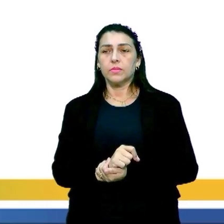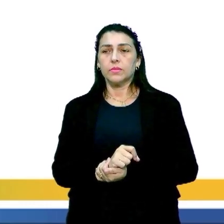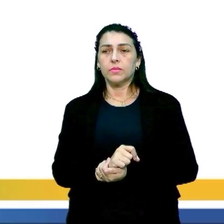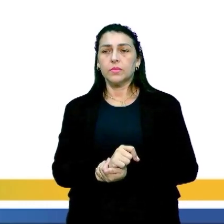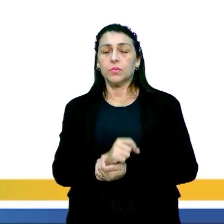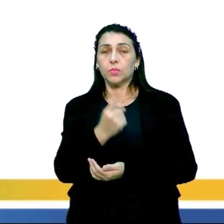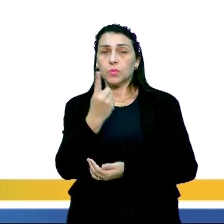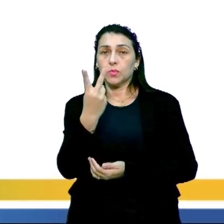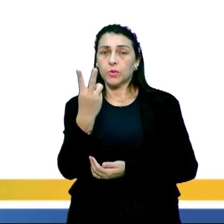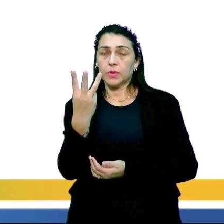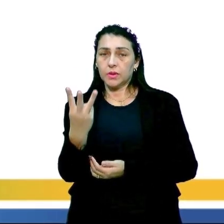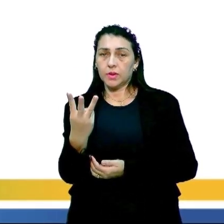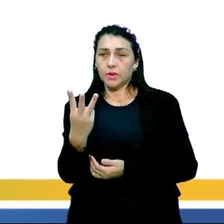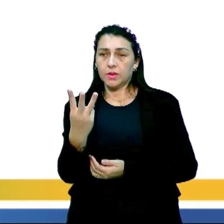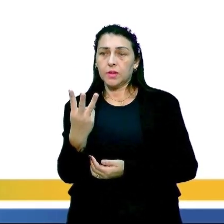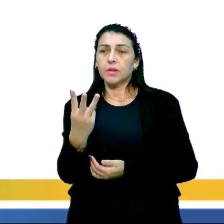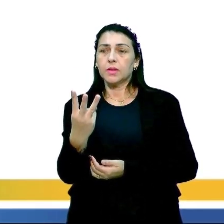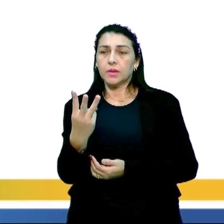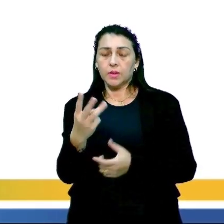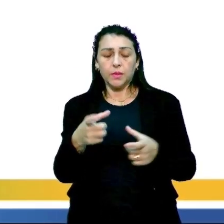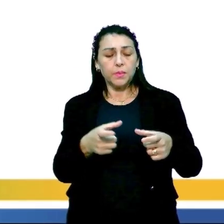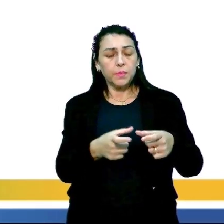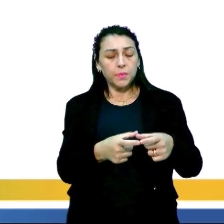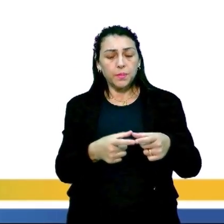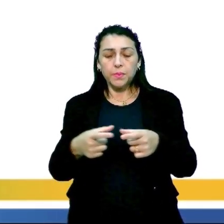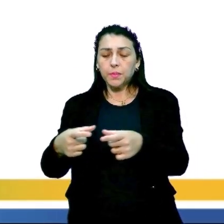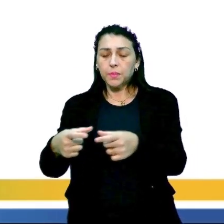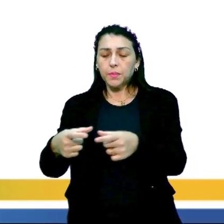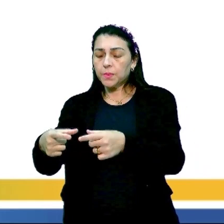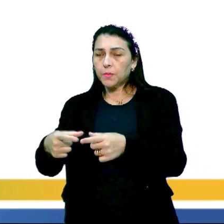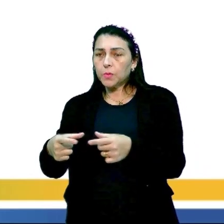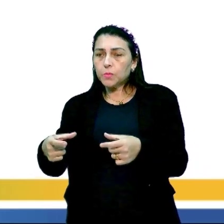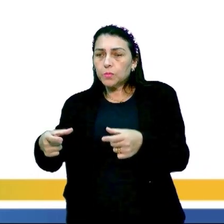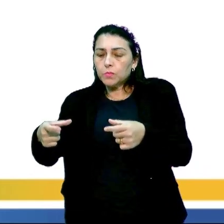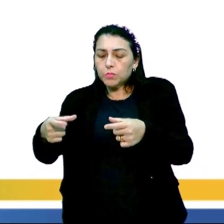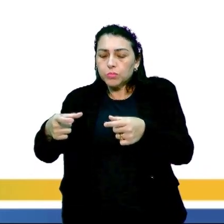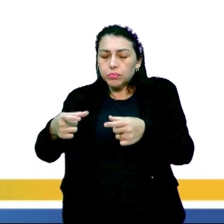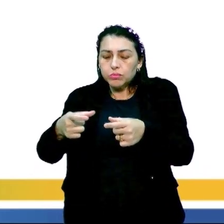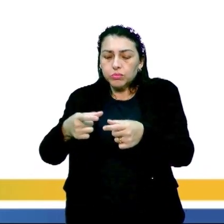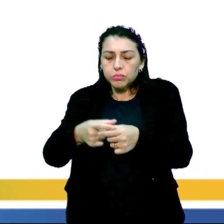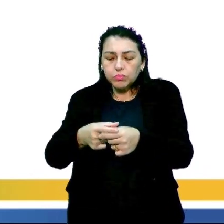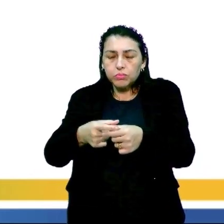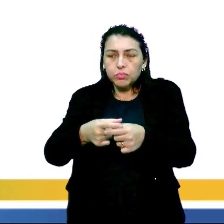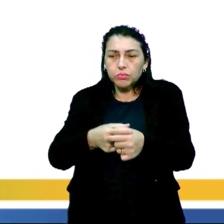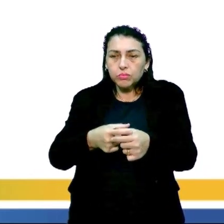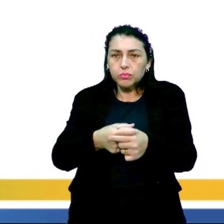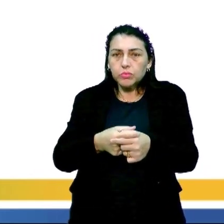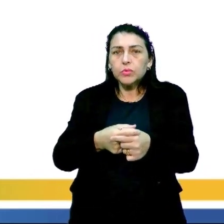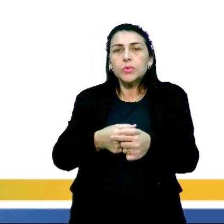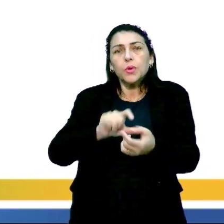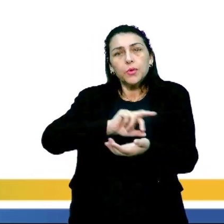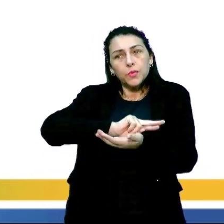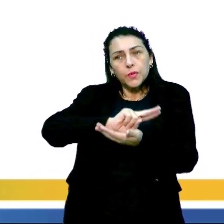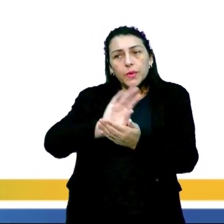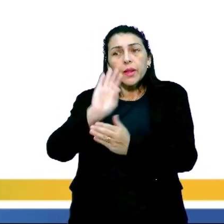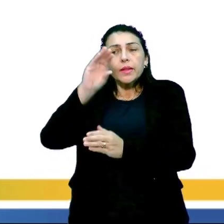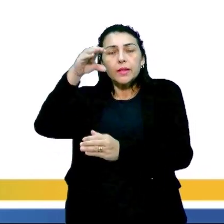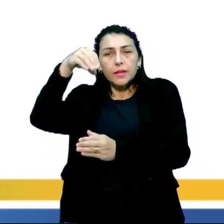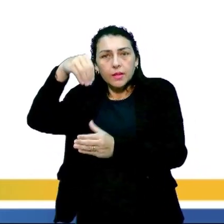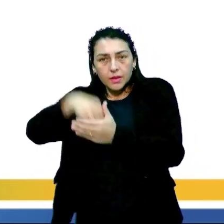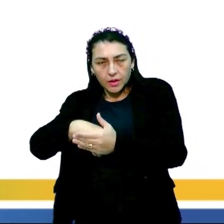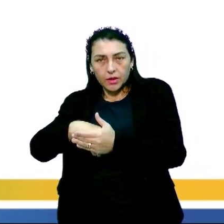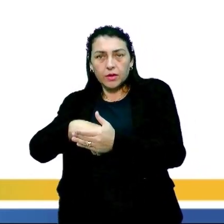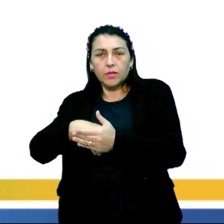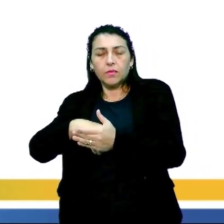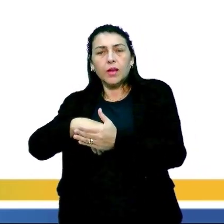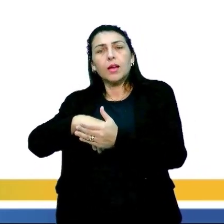uma, duas, três ilhinhas, e essas ilhas vão diminuindo cada vez mais. E a diversidade aqui dentro vai